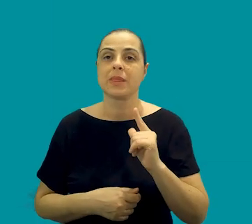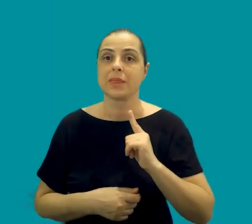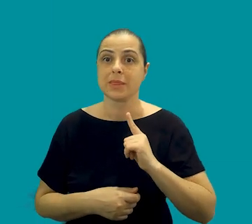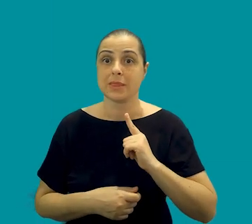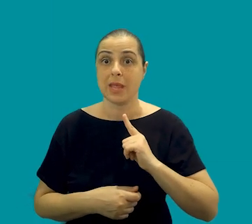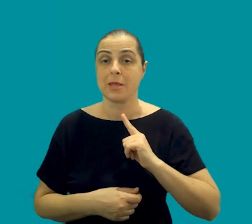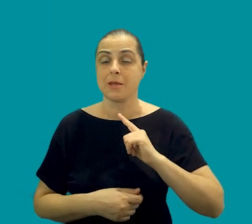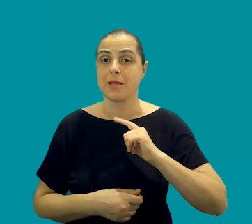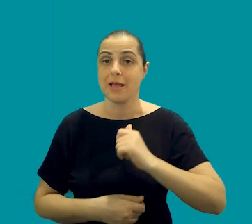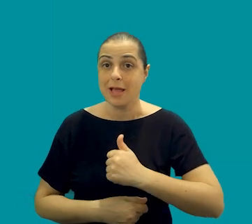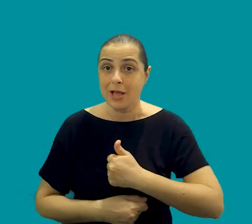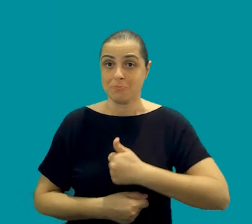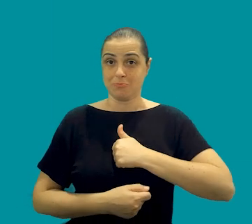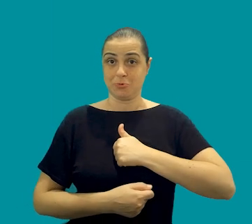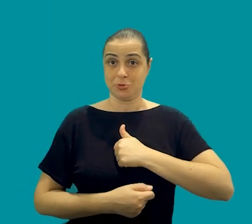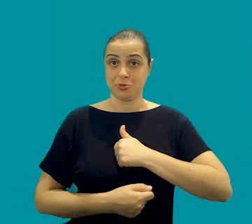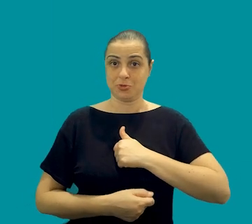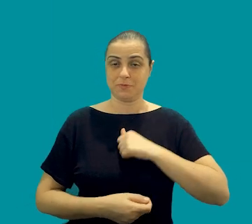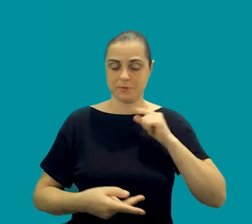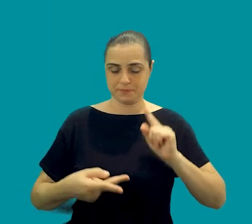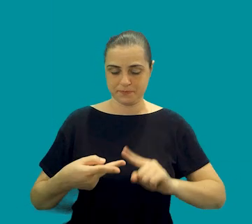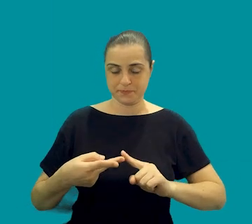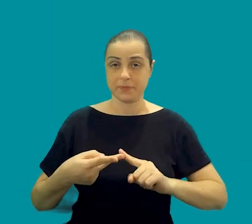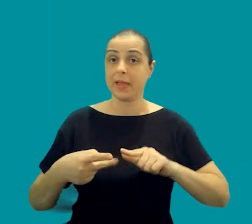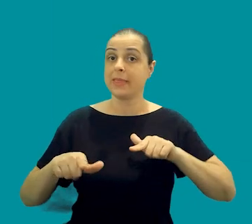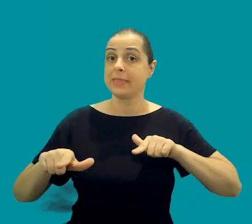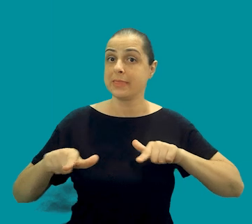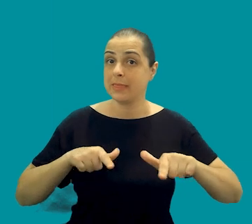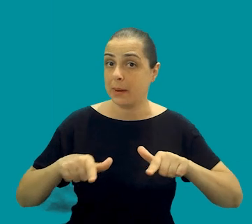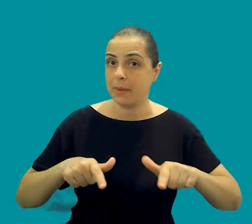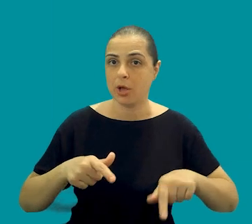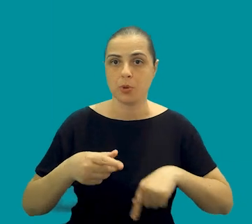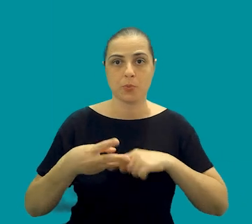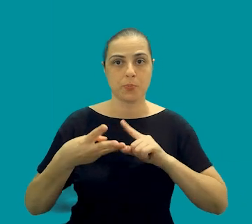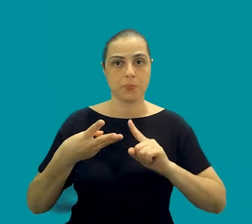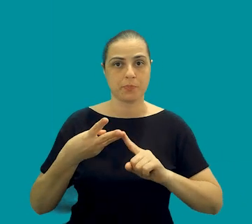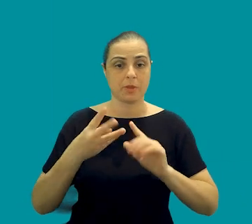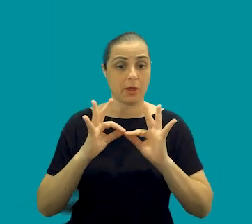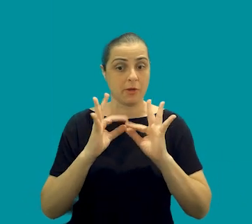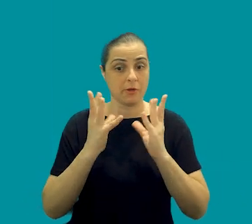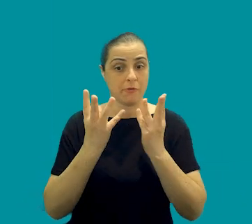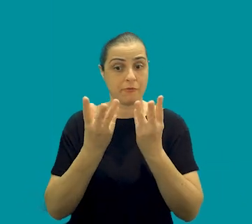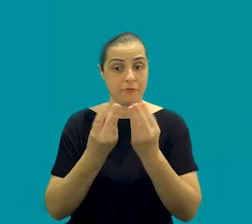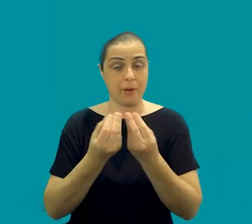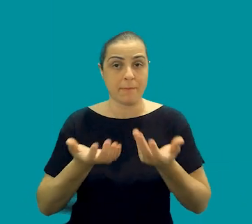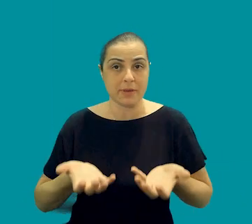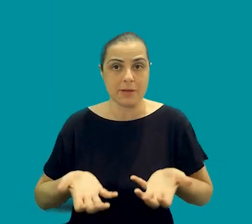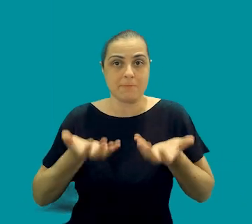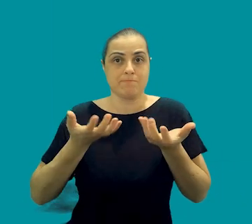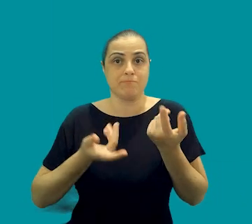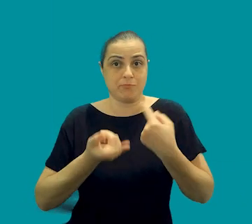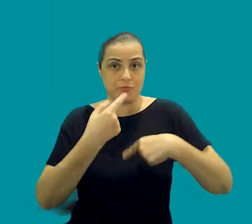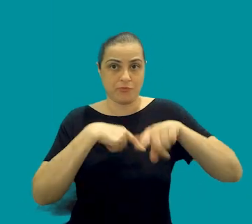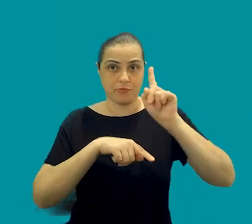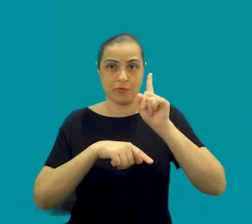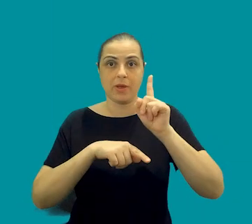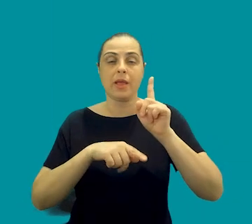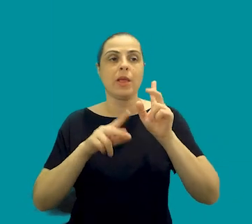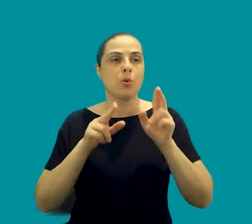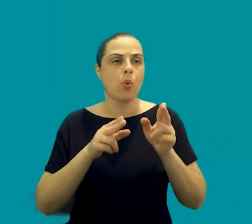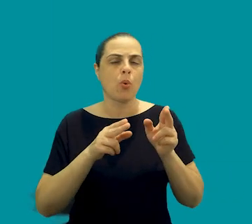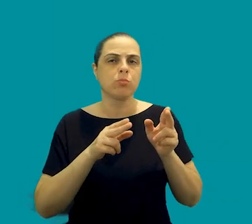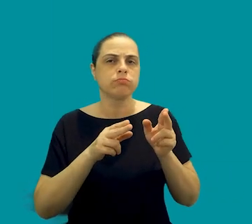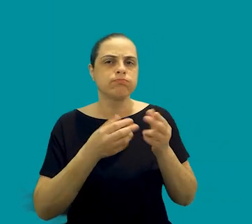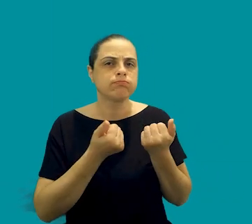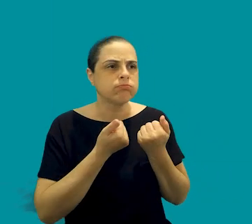questão da questão da autoestima, a questão do trabalho, da família, né? Isso dá um eixo, né? Acho que vocês estão dando eixo para